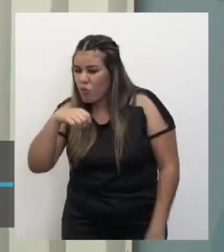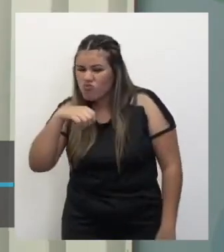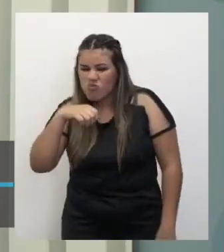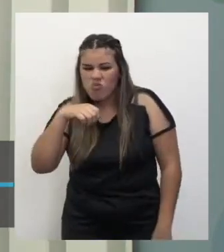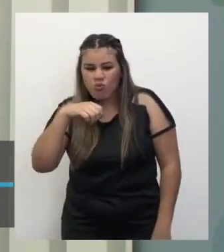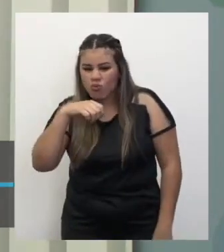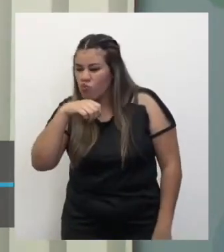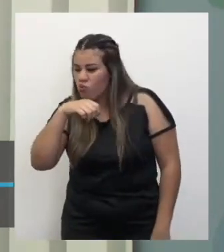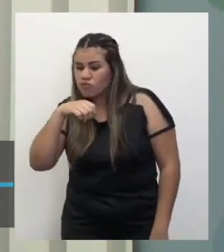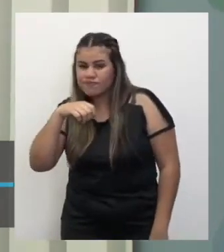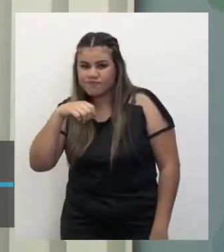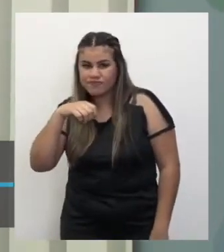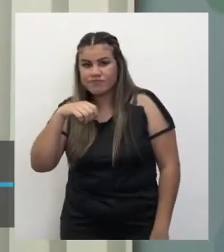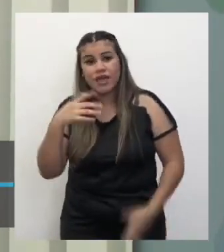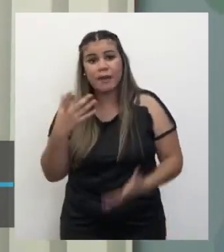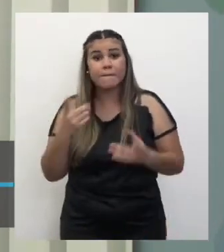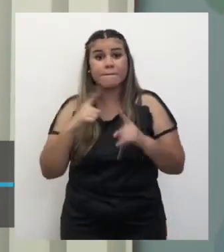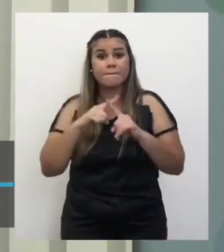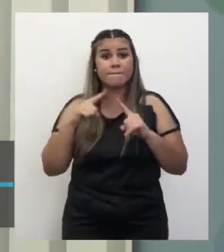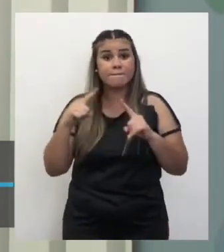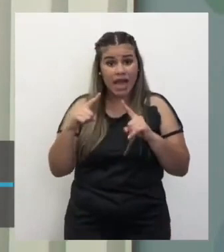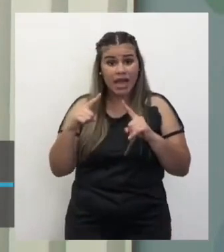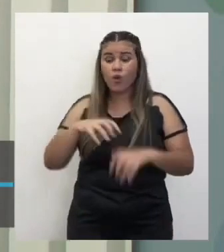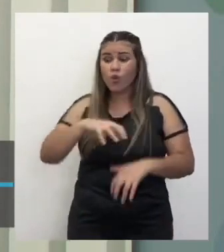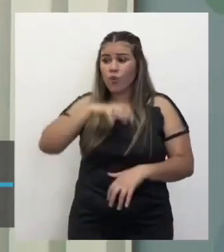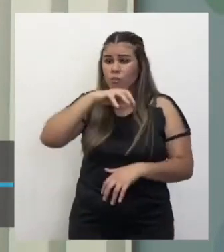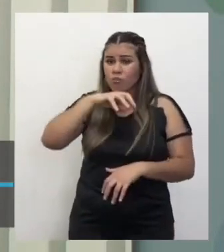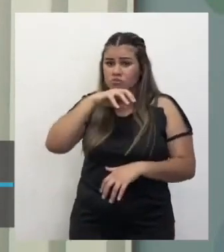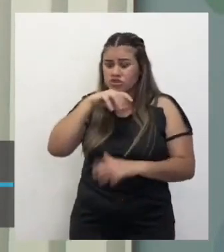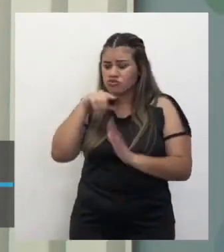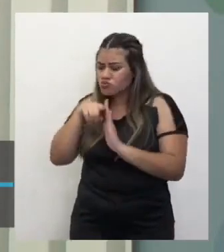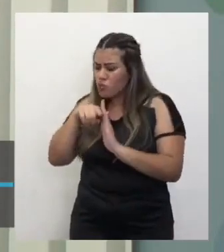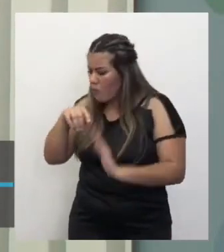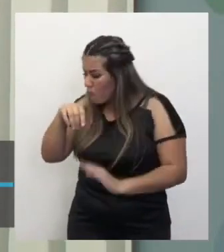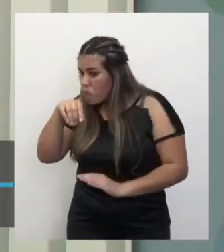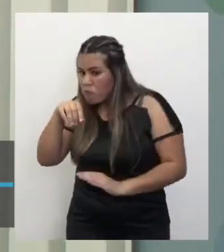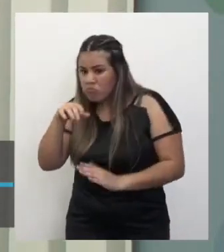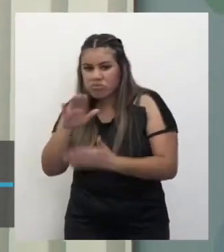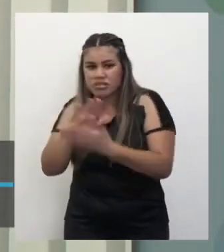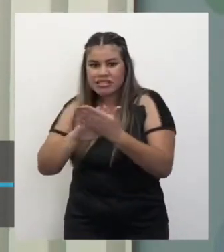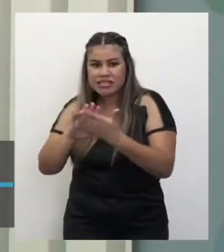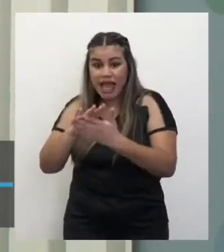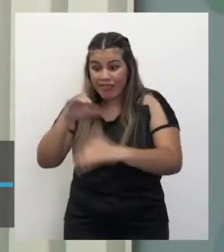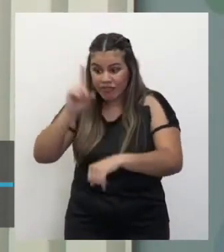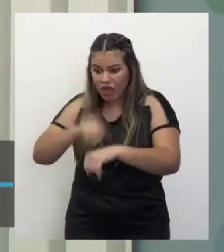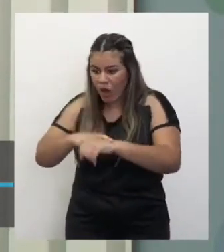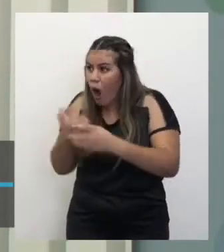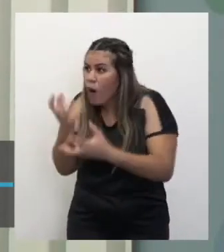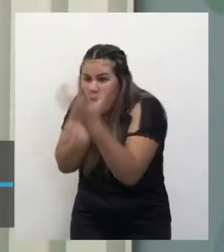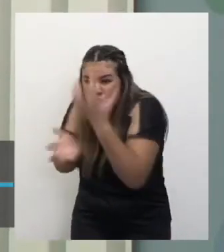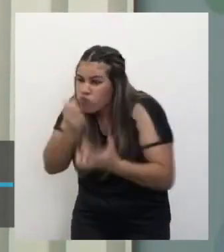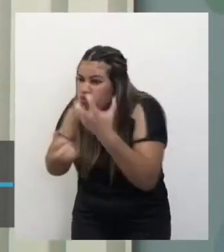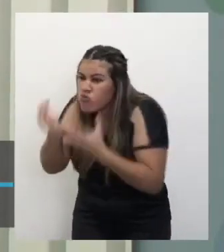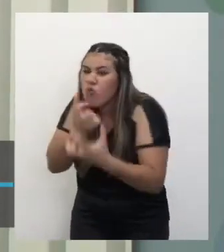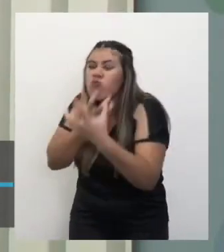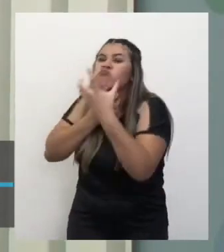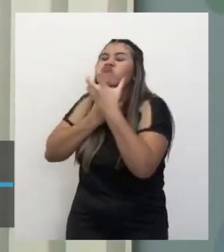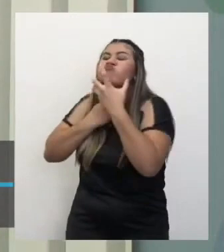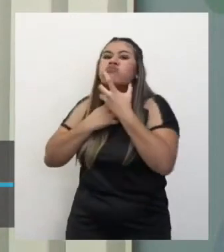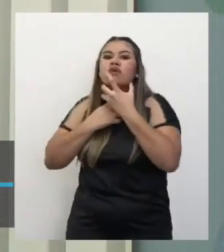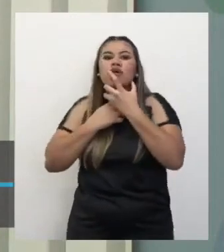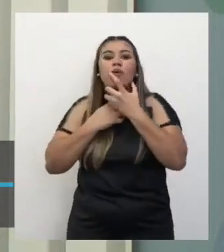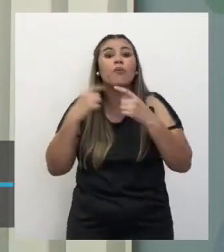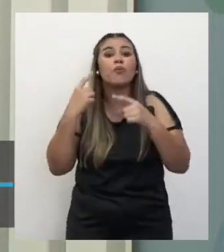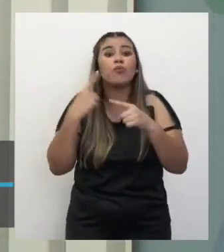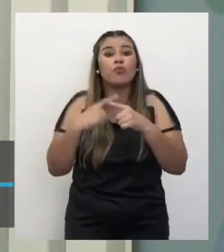bicho, homem, não examina, não cheira e engole com voracidade, é porque ele sabe que